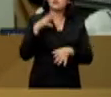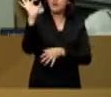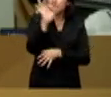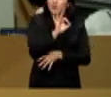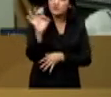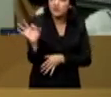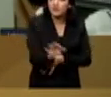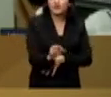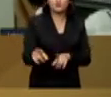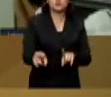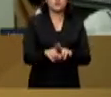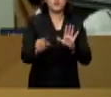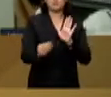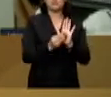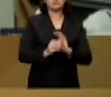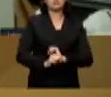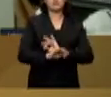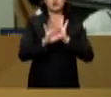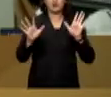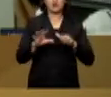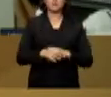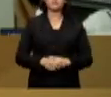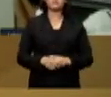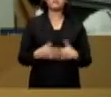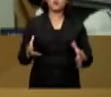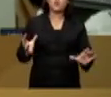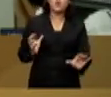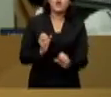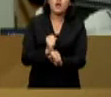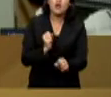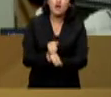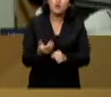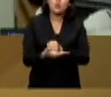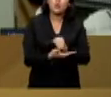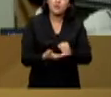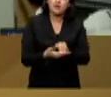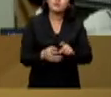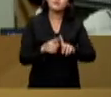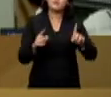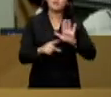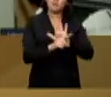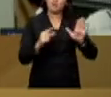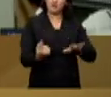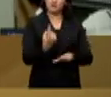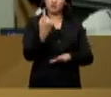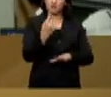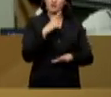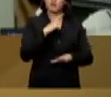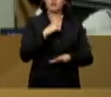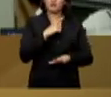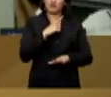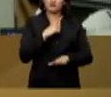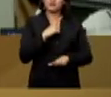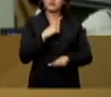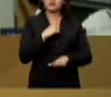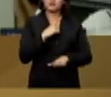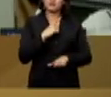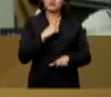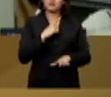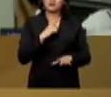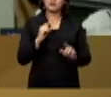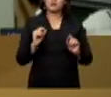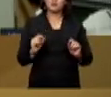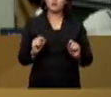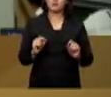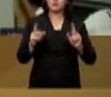internas. Ainda, quanto à base de cálculo, o próprio parágrafo 1º do citado dispositivo remete ao que